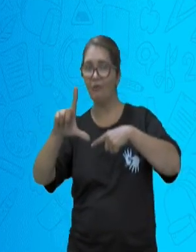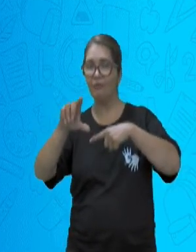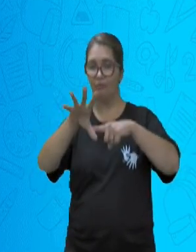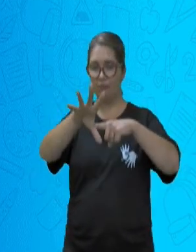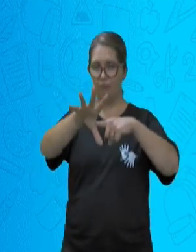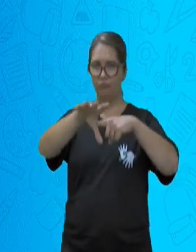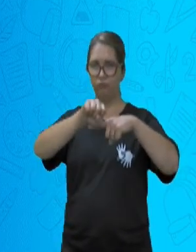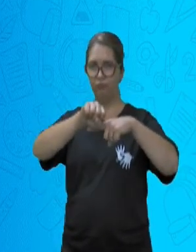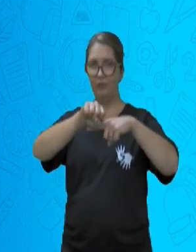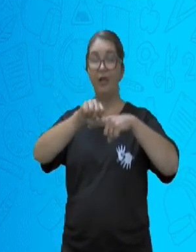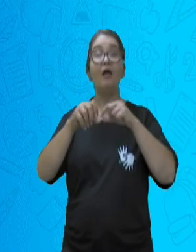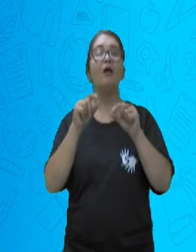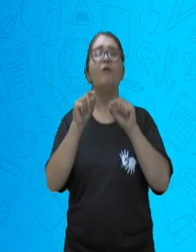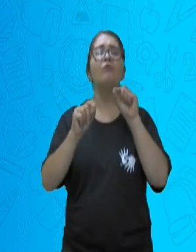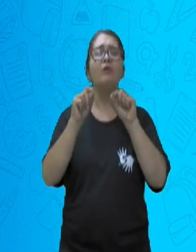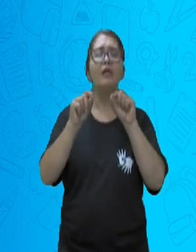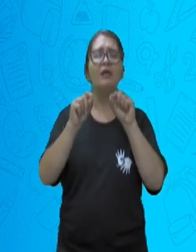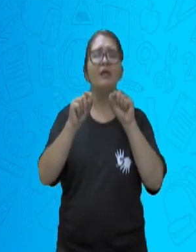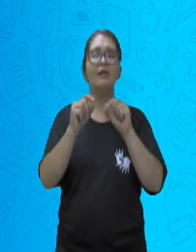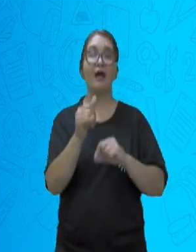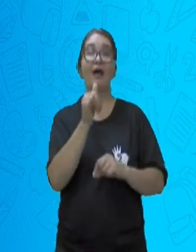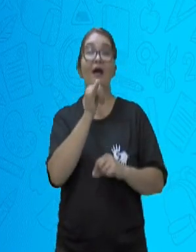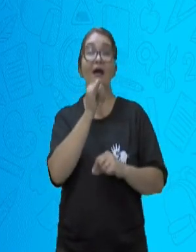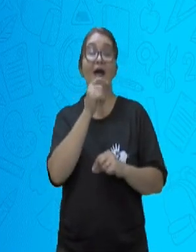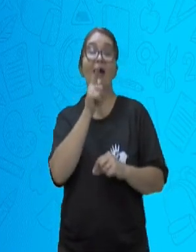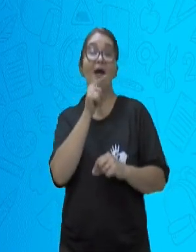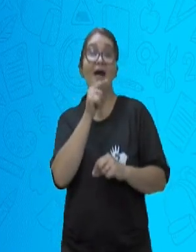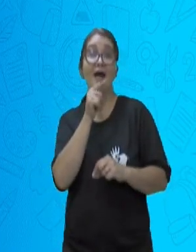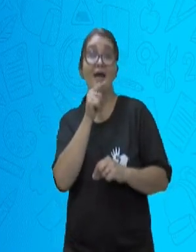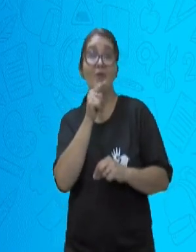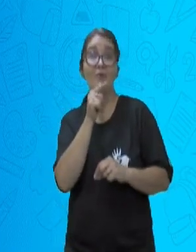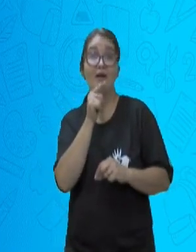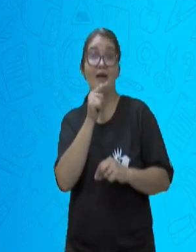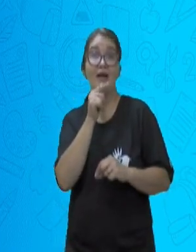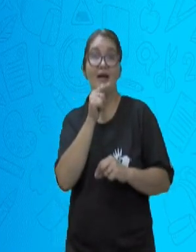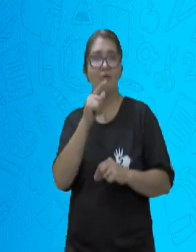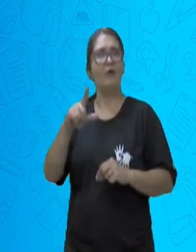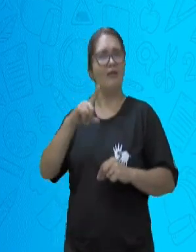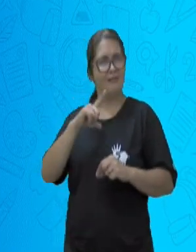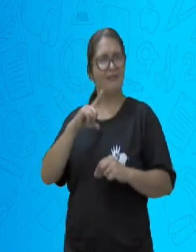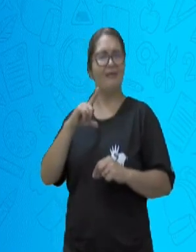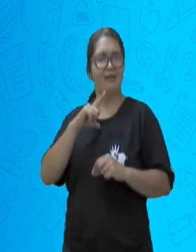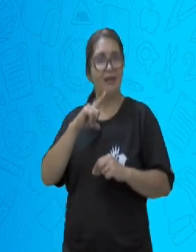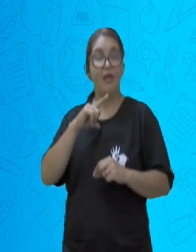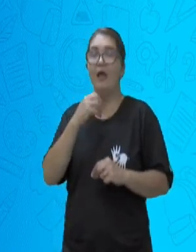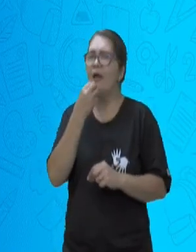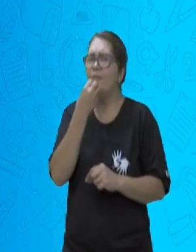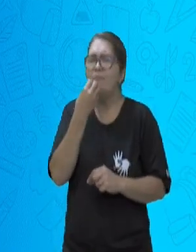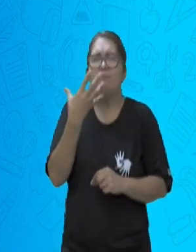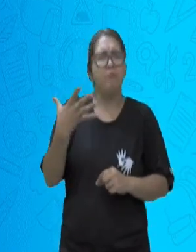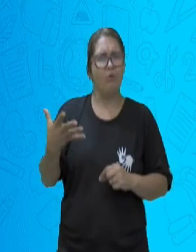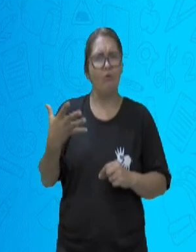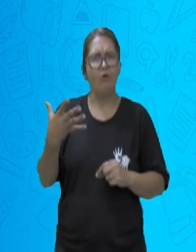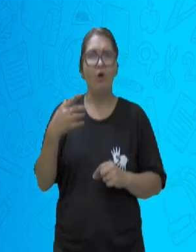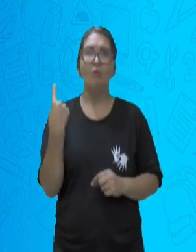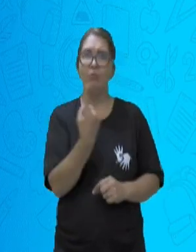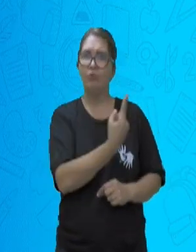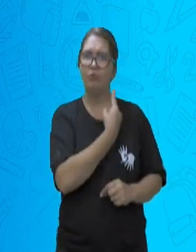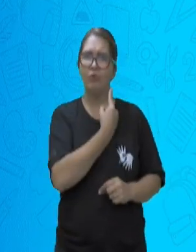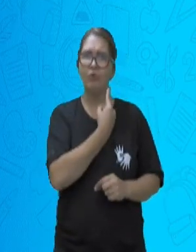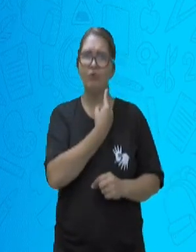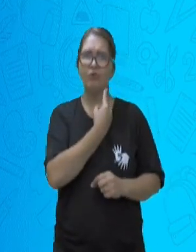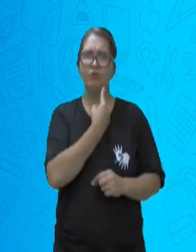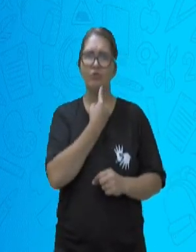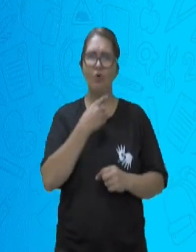bom funcionamento do organismo. Nosso organismo não funciona sem água, isso é muito importante. Por isso,